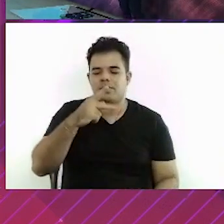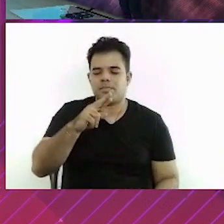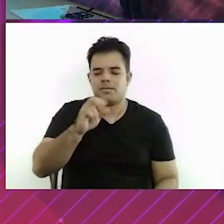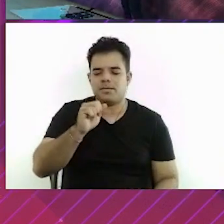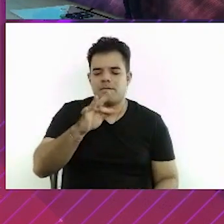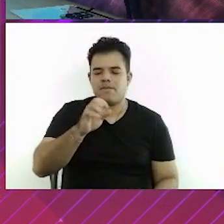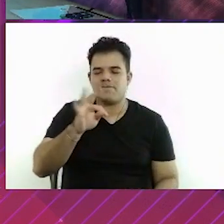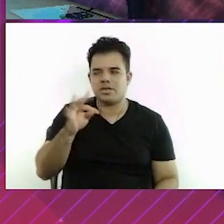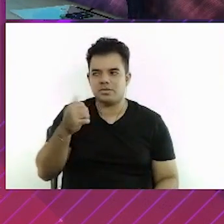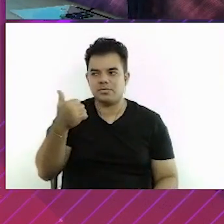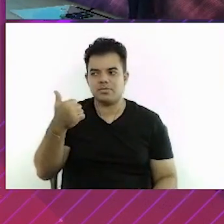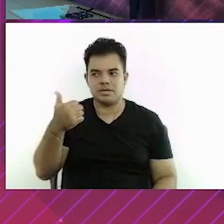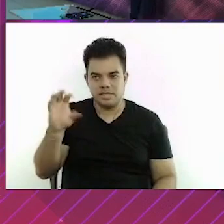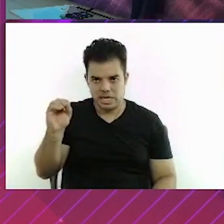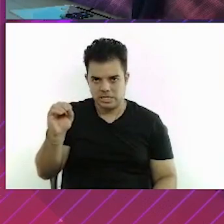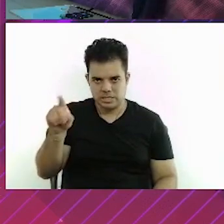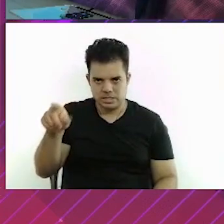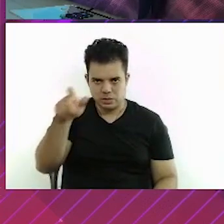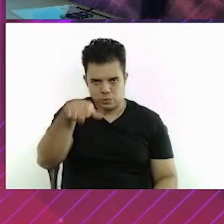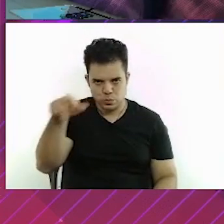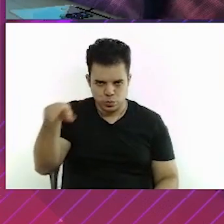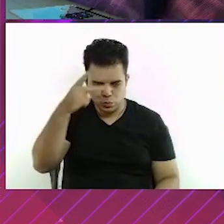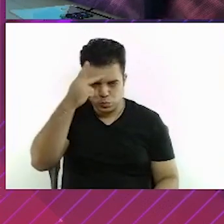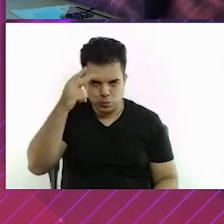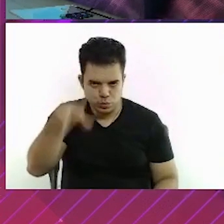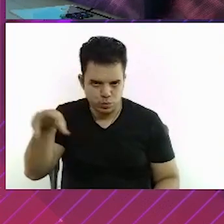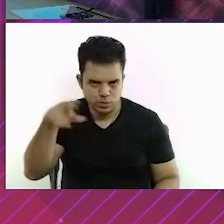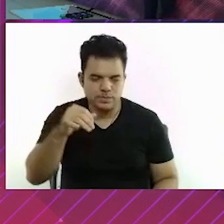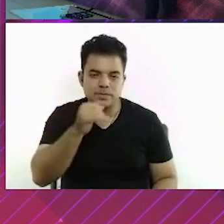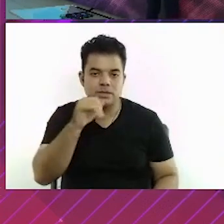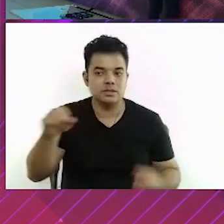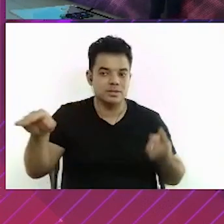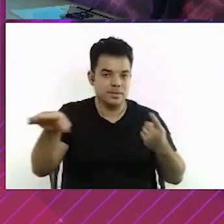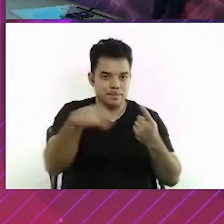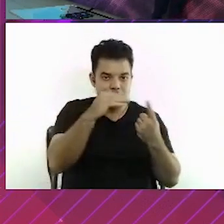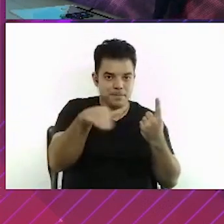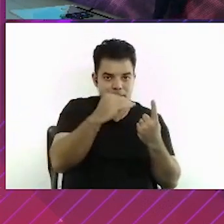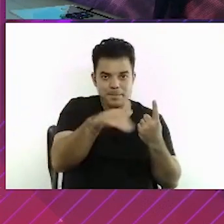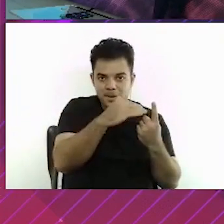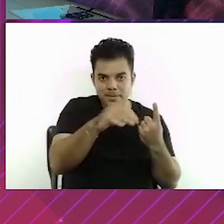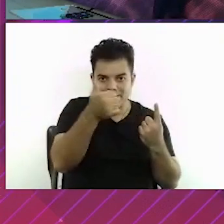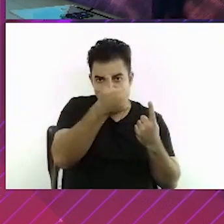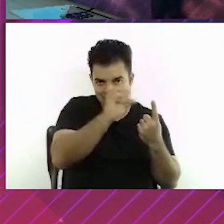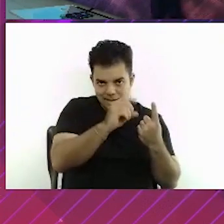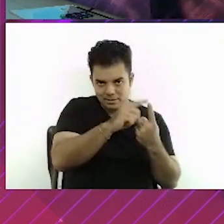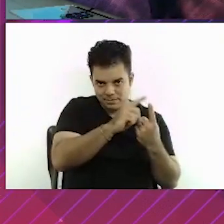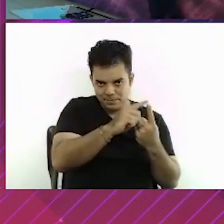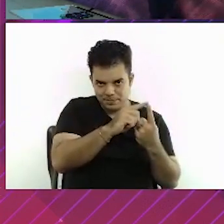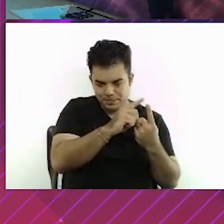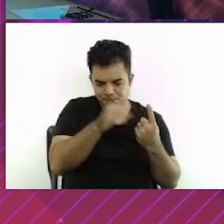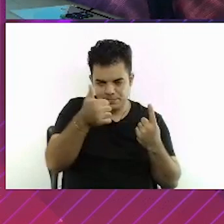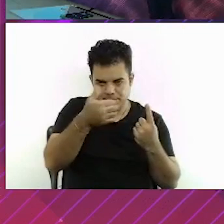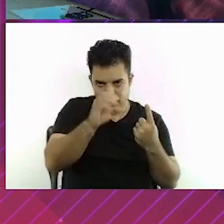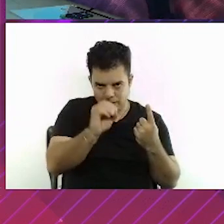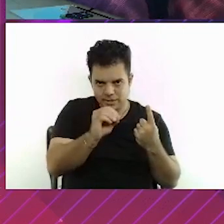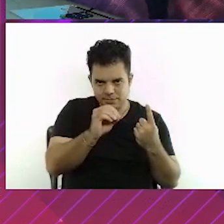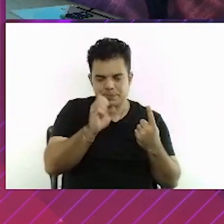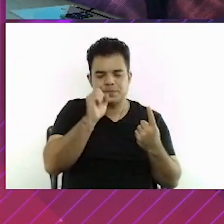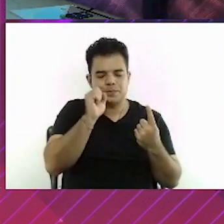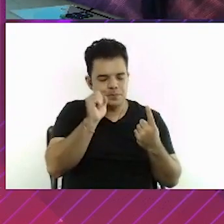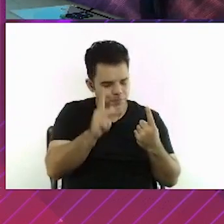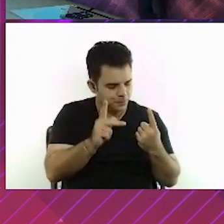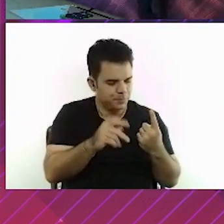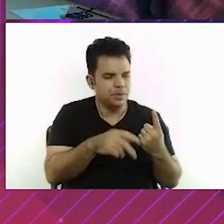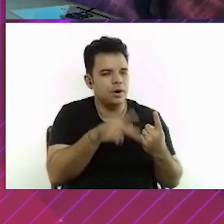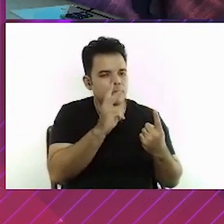10. O executor 1 recebeu 10 tarefas, manteve no buffer e está lá